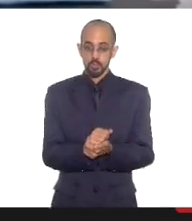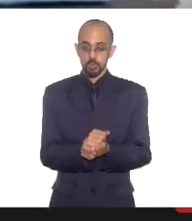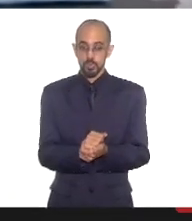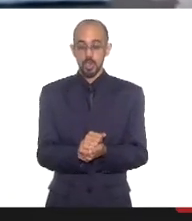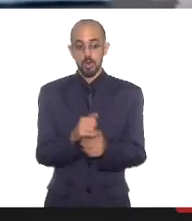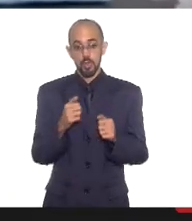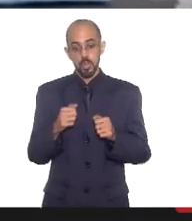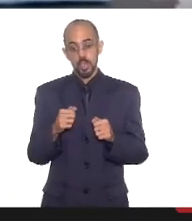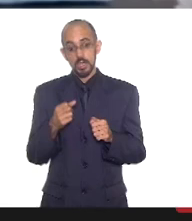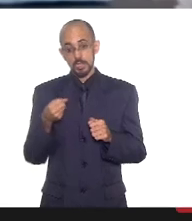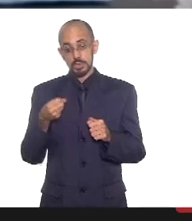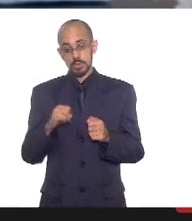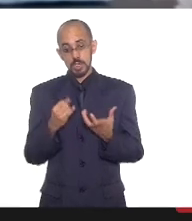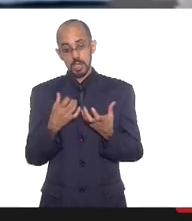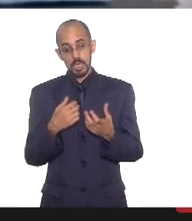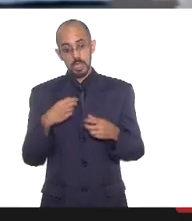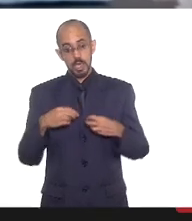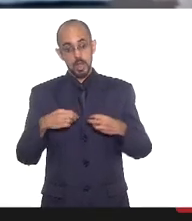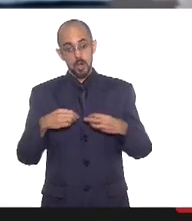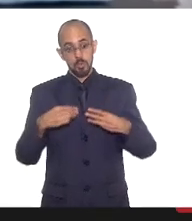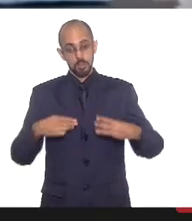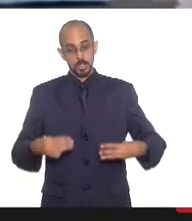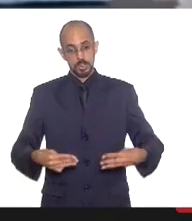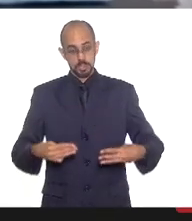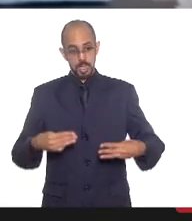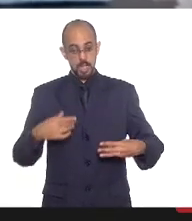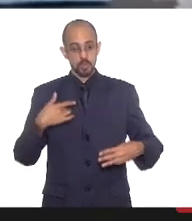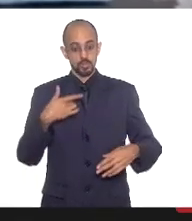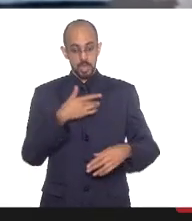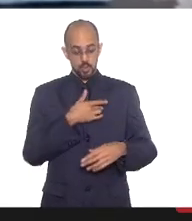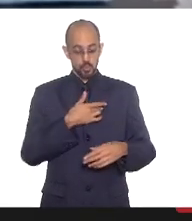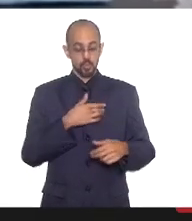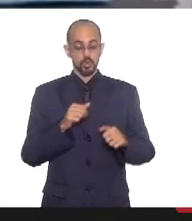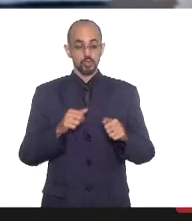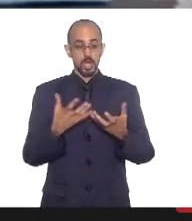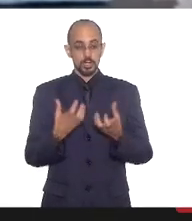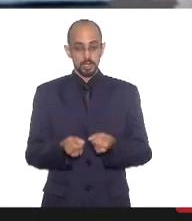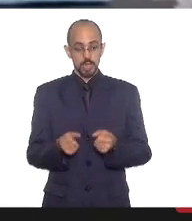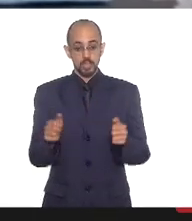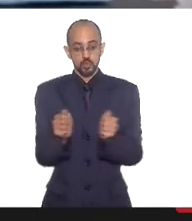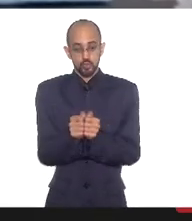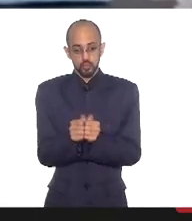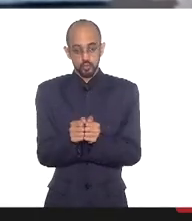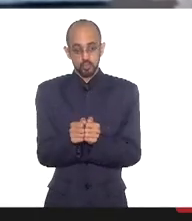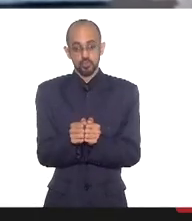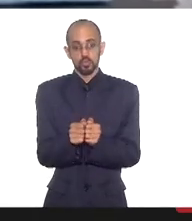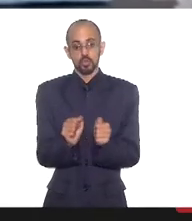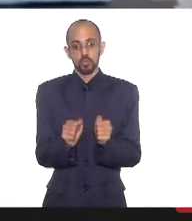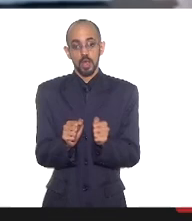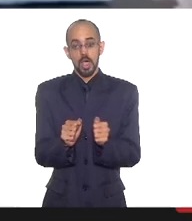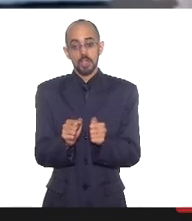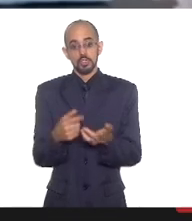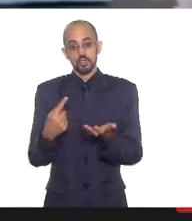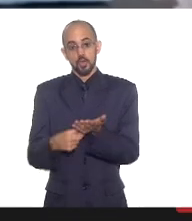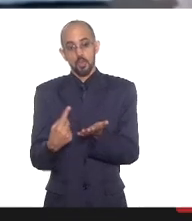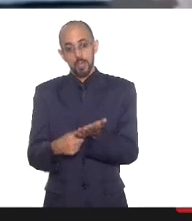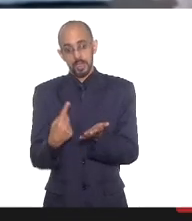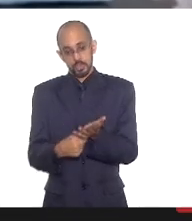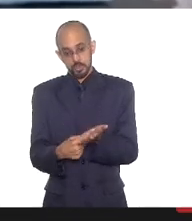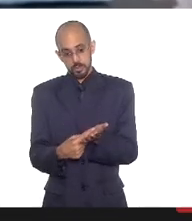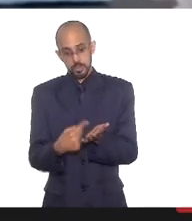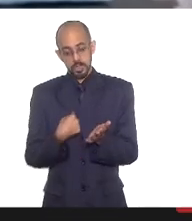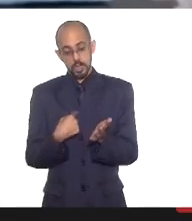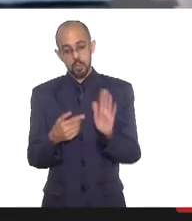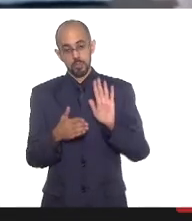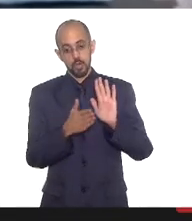sapato isso em parte se processa rápido porque a gente pode fazer com a participação de referendo e eu